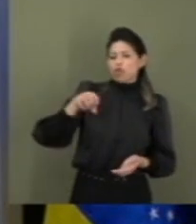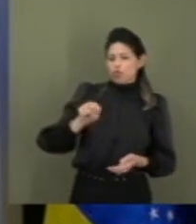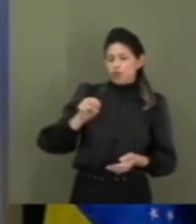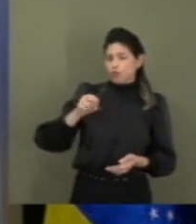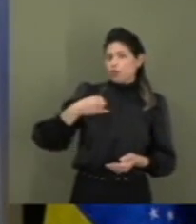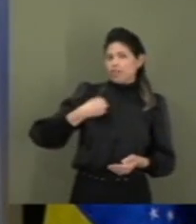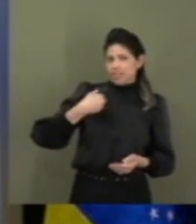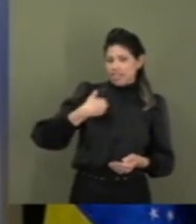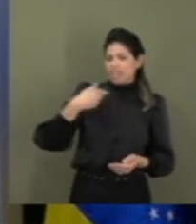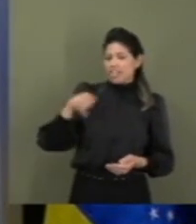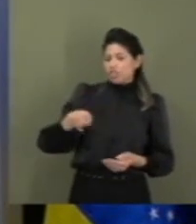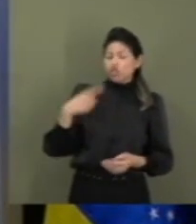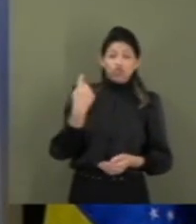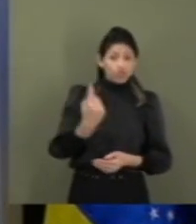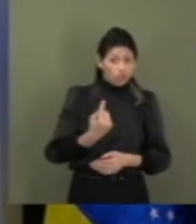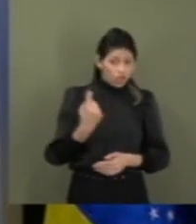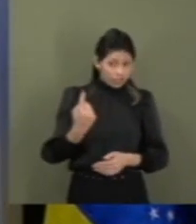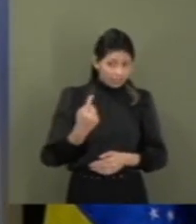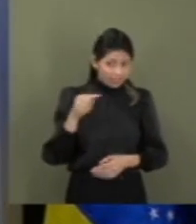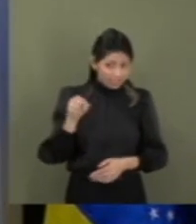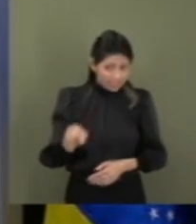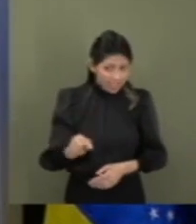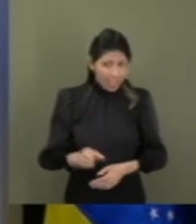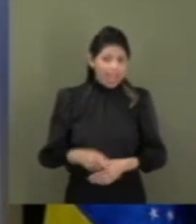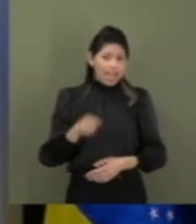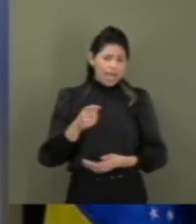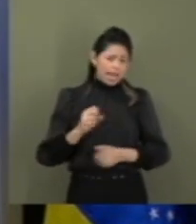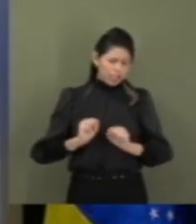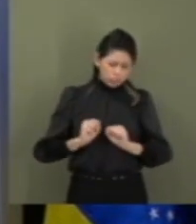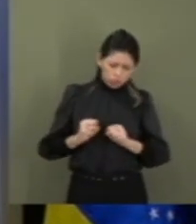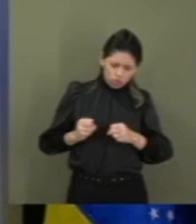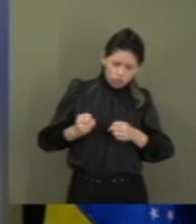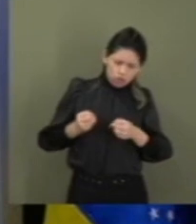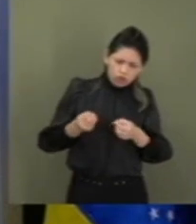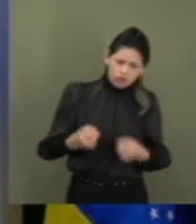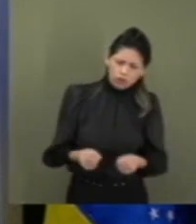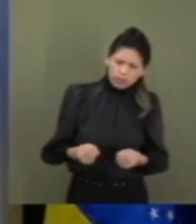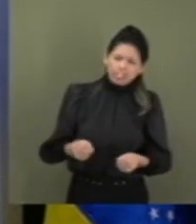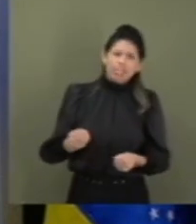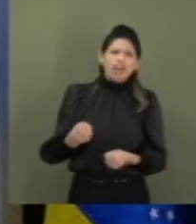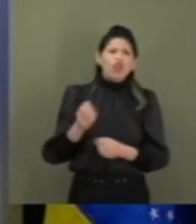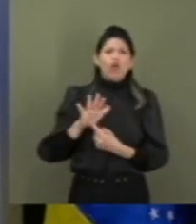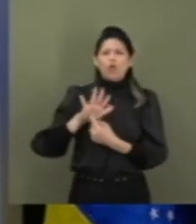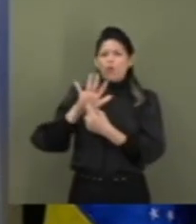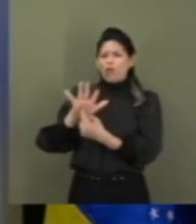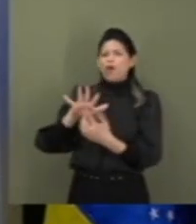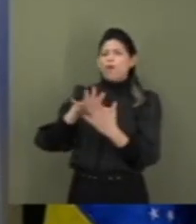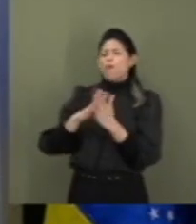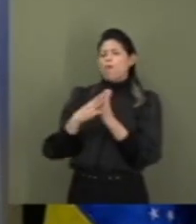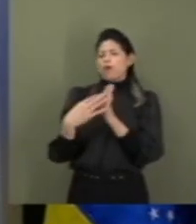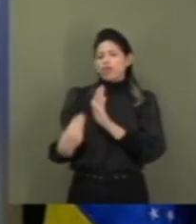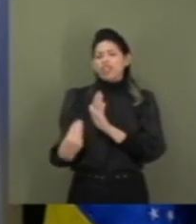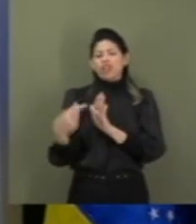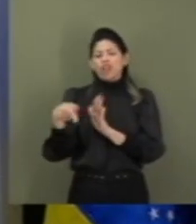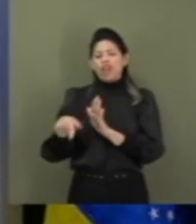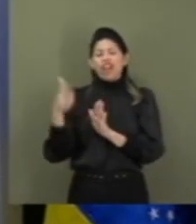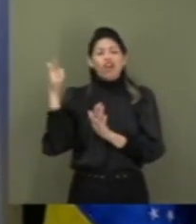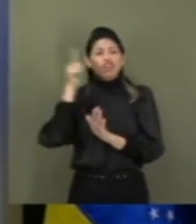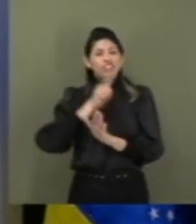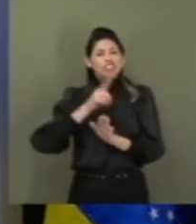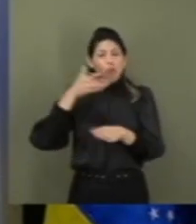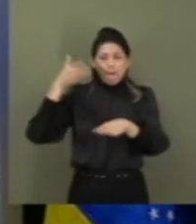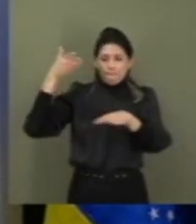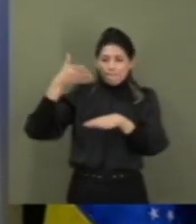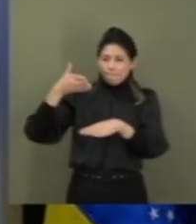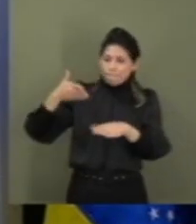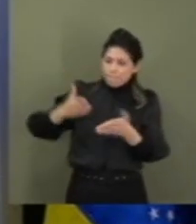3 concursos públicos, dando exemplo de dedicação e competência. Assim ela seguiu